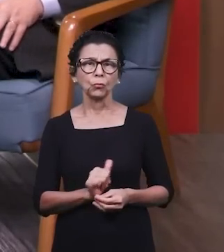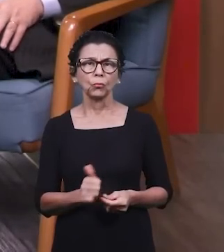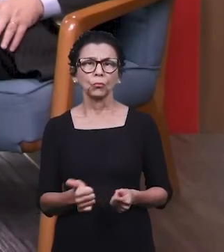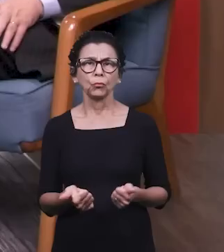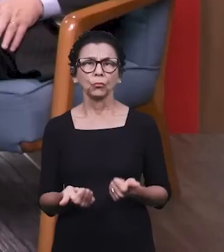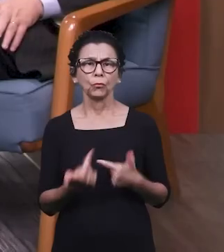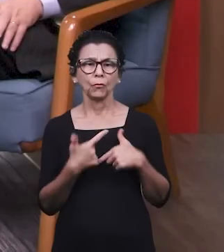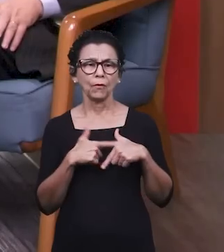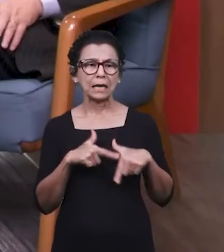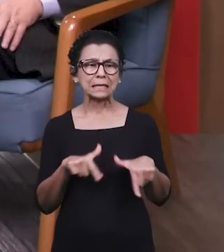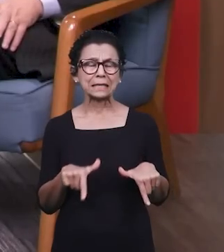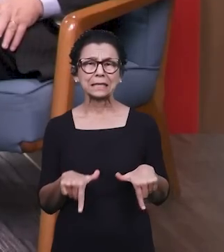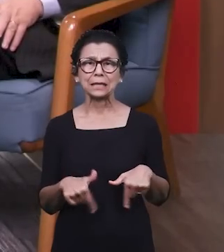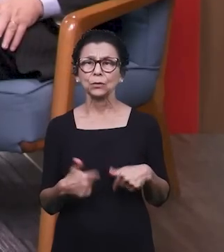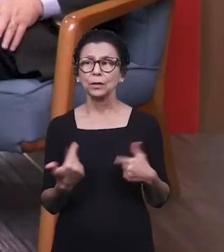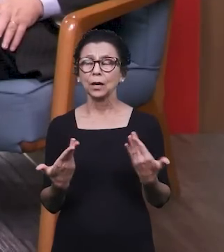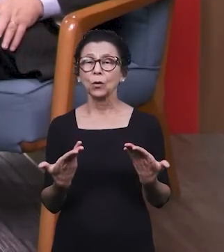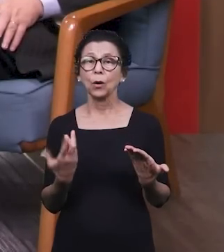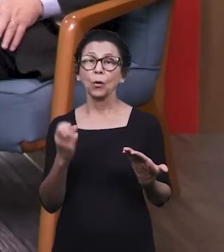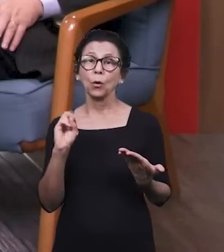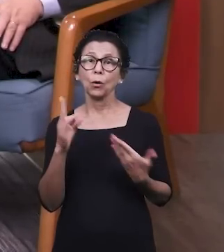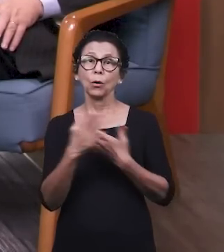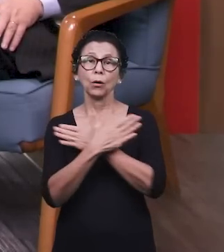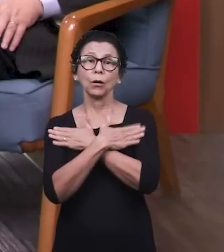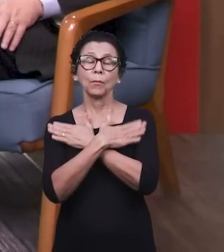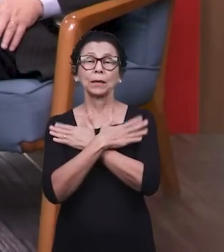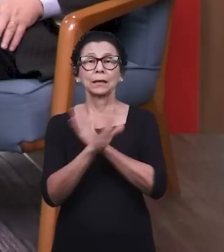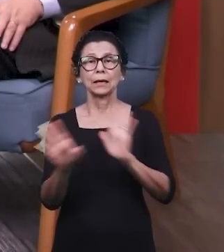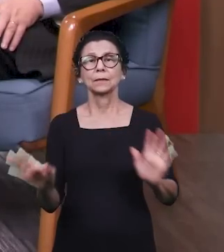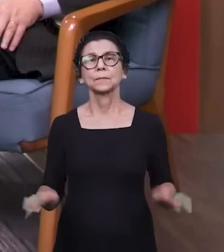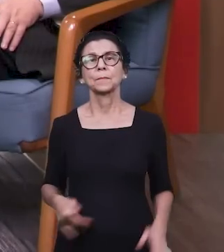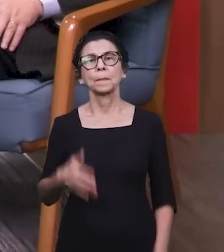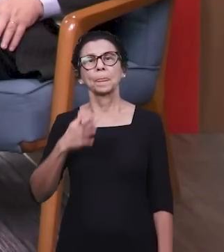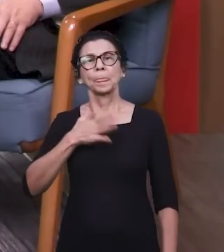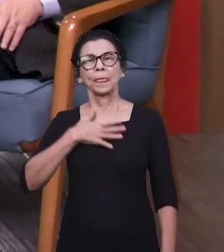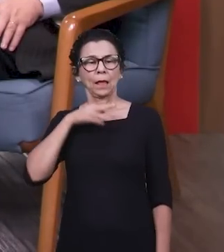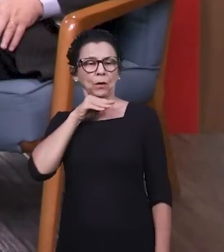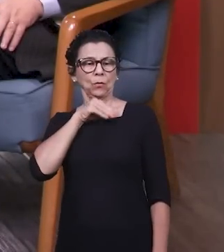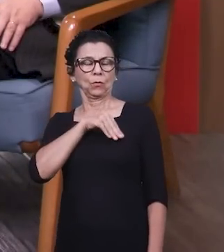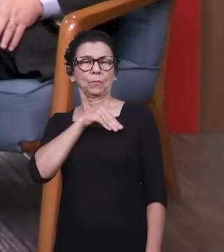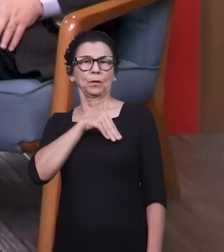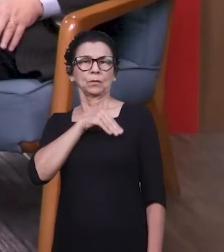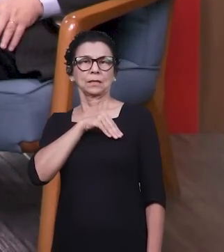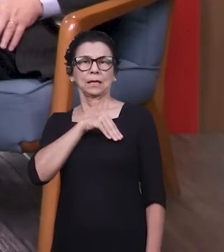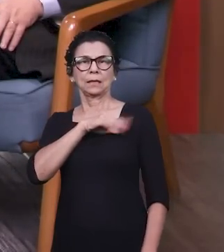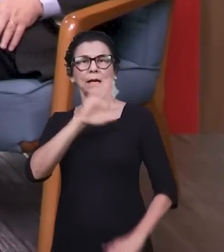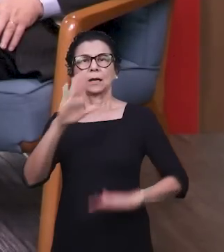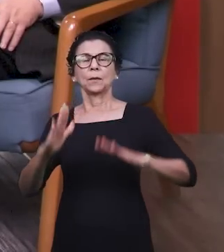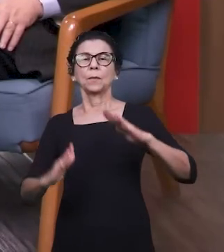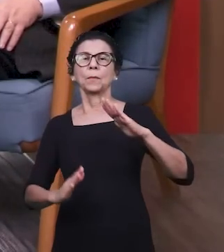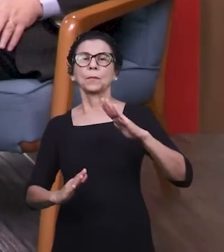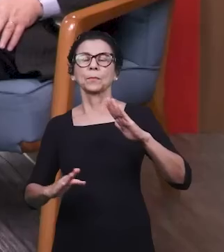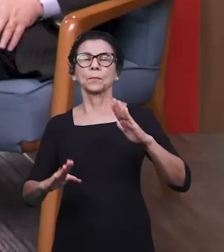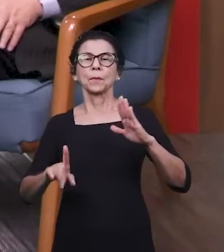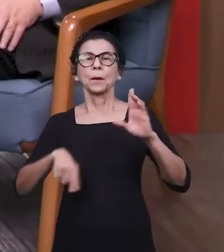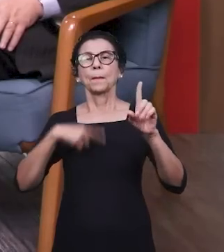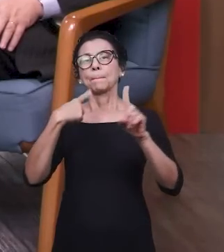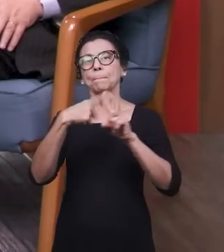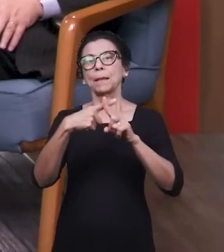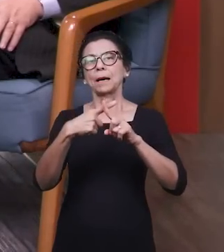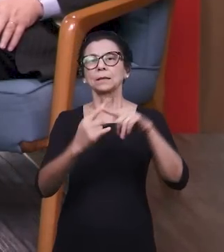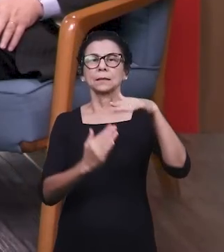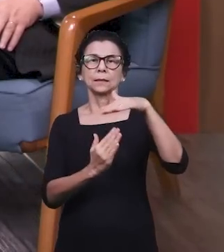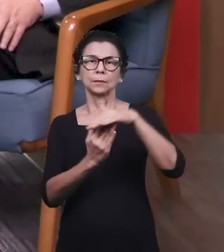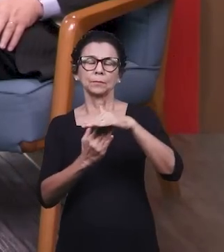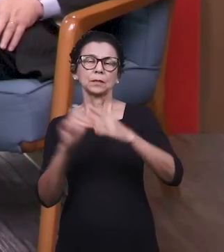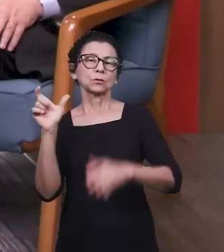né? E existem pessoas que falam que o meu salário não é o meu salário, é o meu salário mais o limite dos meus cartões. E essa é uma atitude que não é